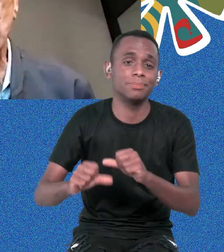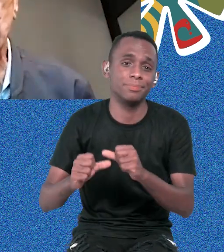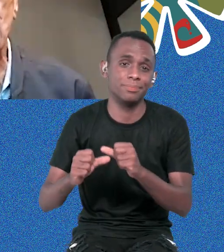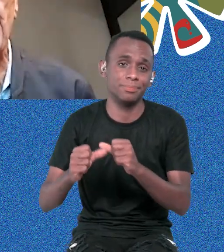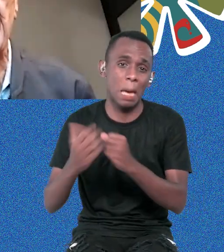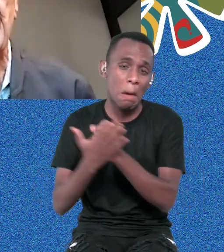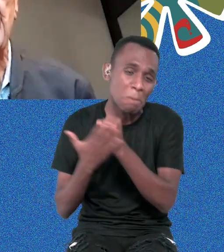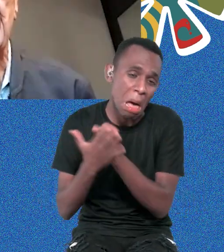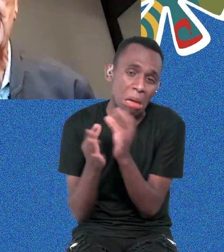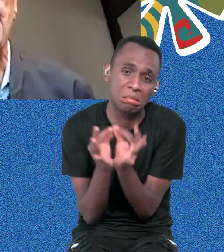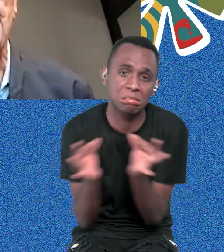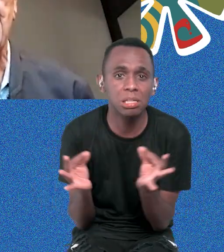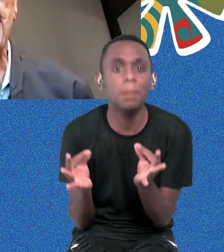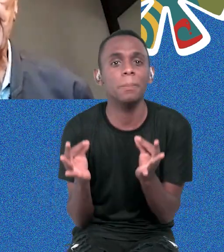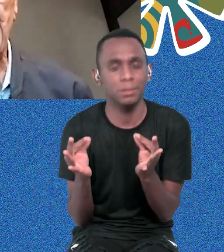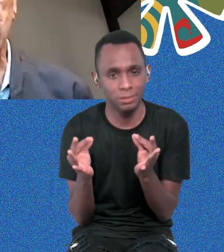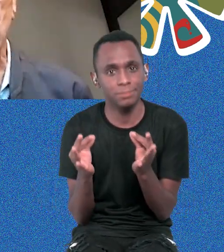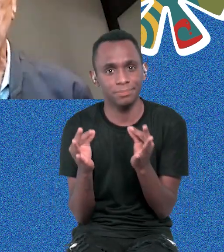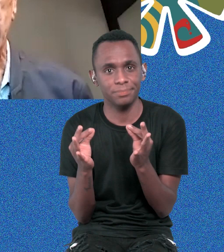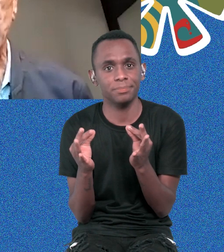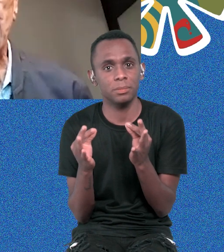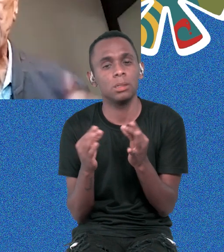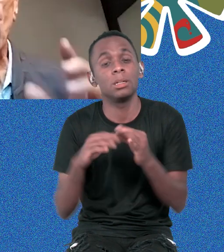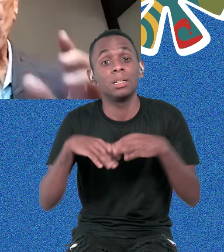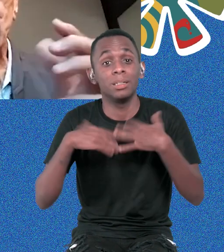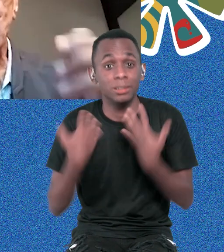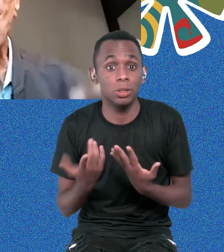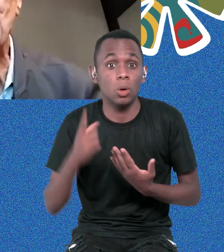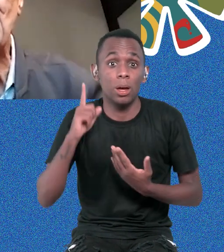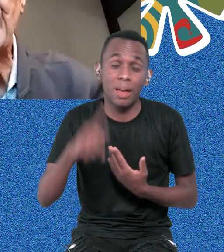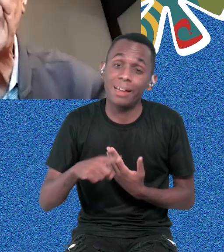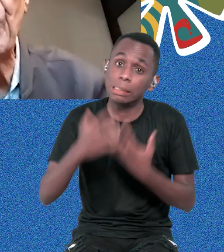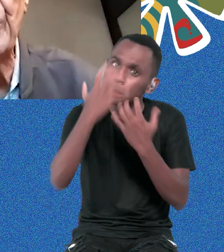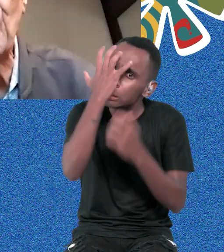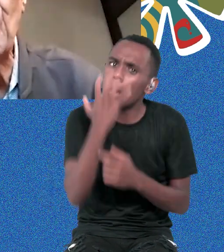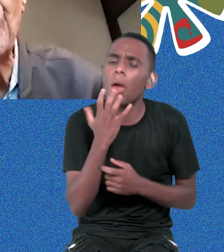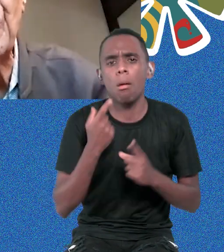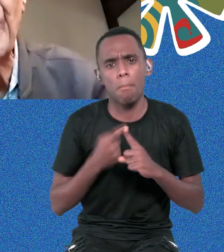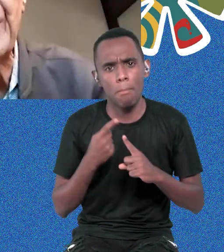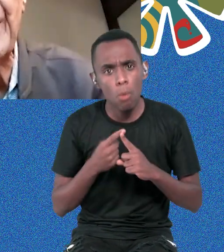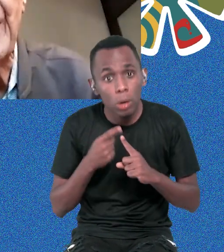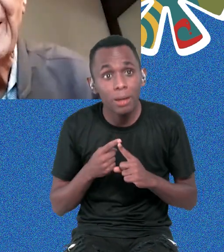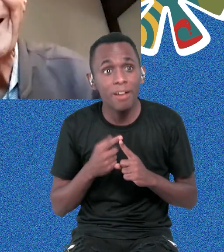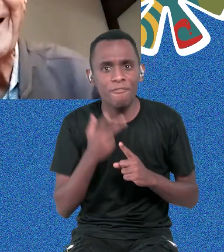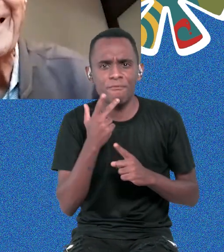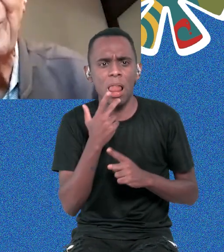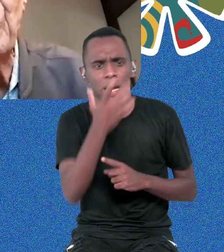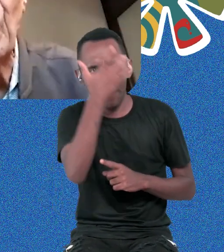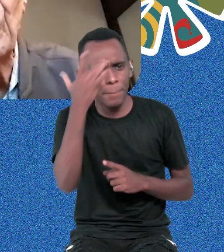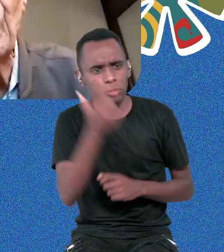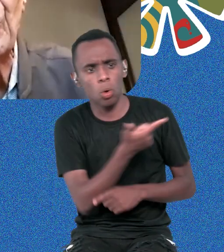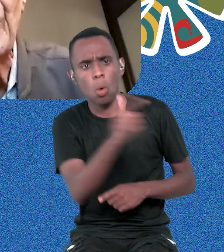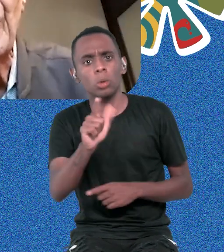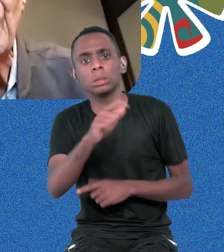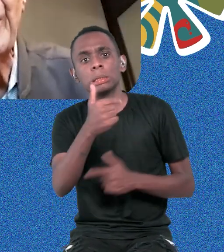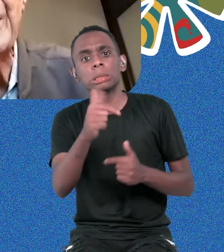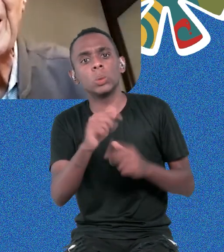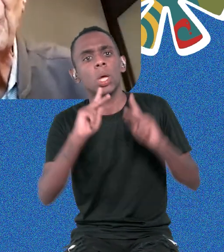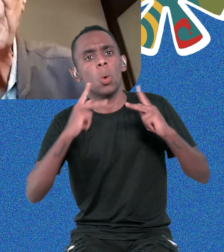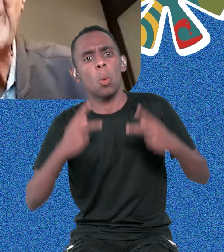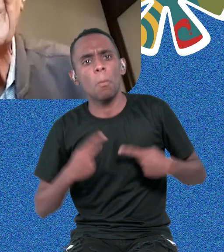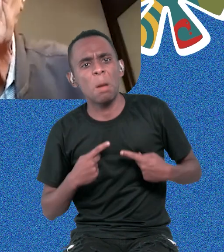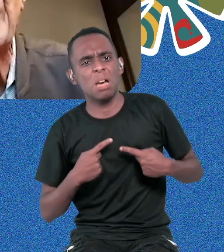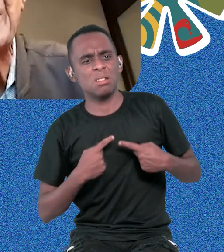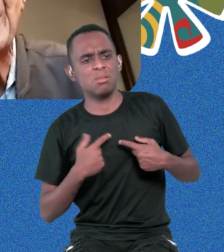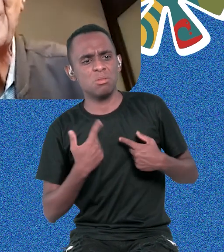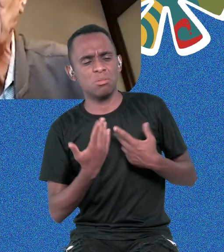não de cultura. primitiva. Exato. Então, isto é muito sério, porque tudo isso, esse decretar os outros em